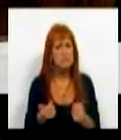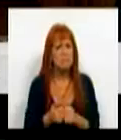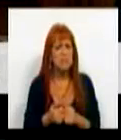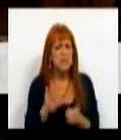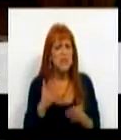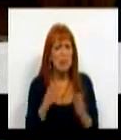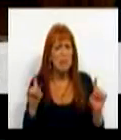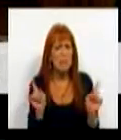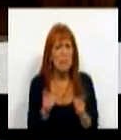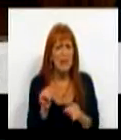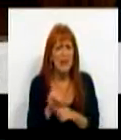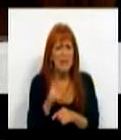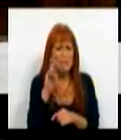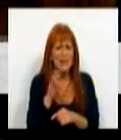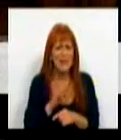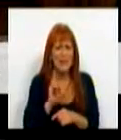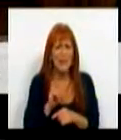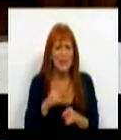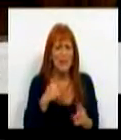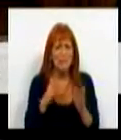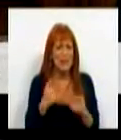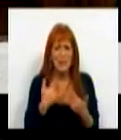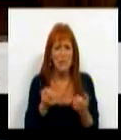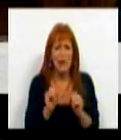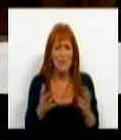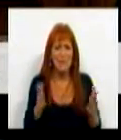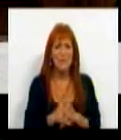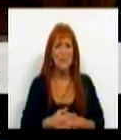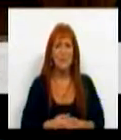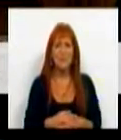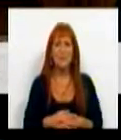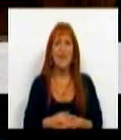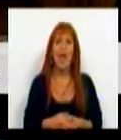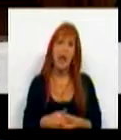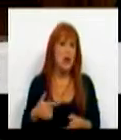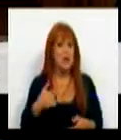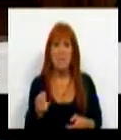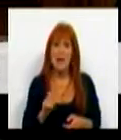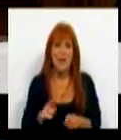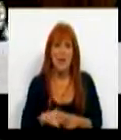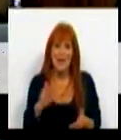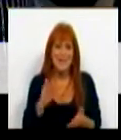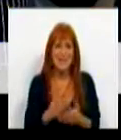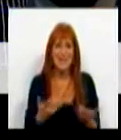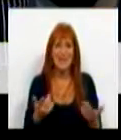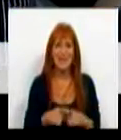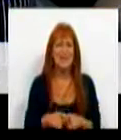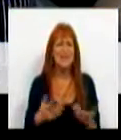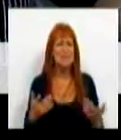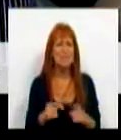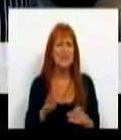tenho só uma síntese da carta. Podia-me ler essa parte que eu não tenho, de facto. Eu também não tenho, só mas tenho a citação. Que